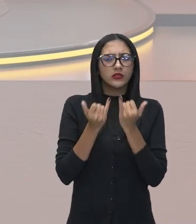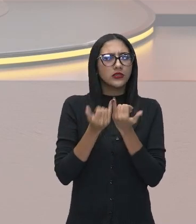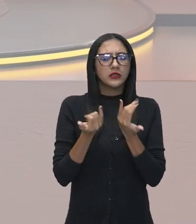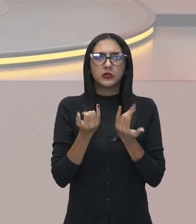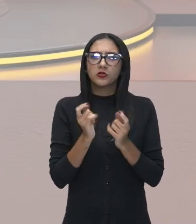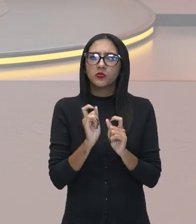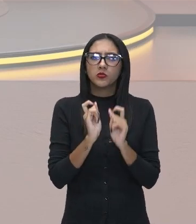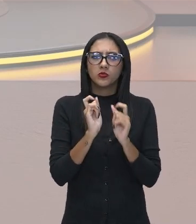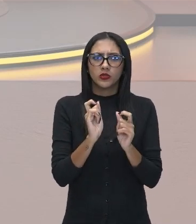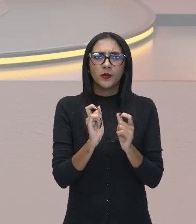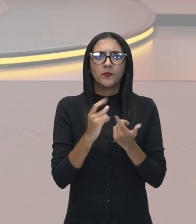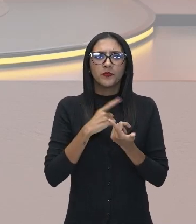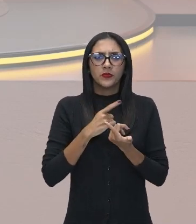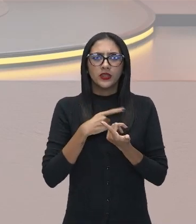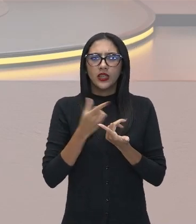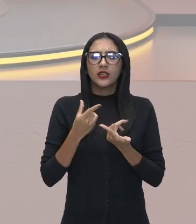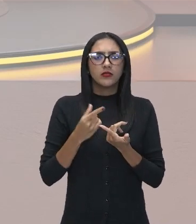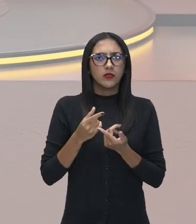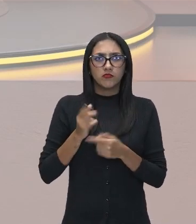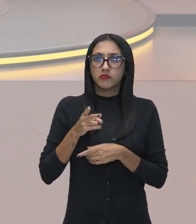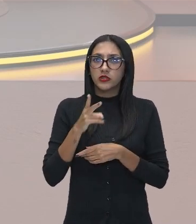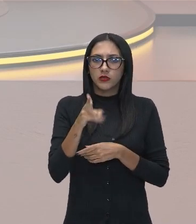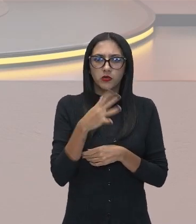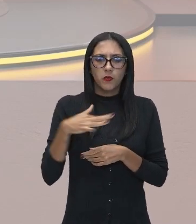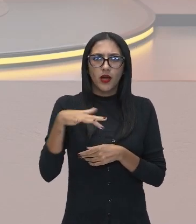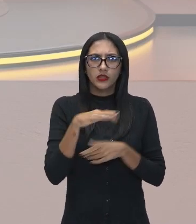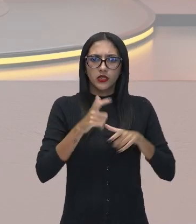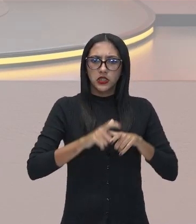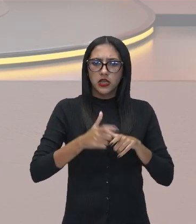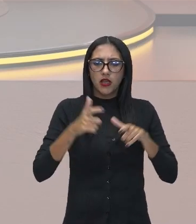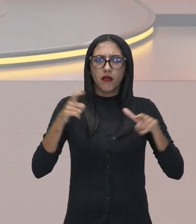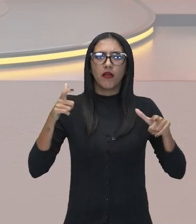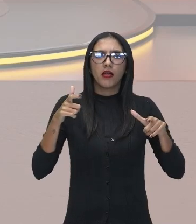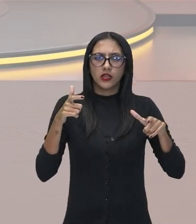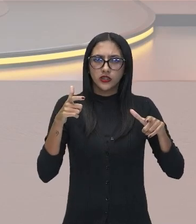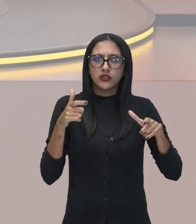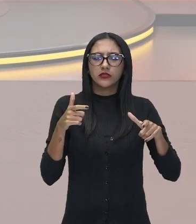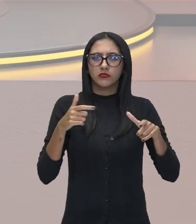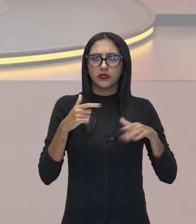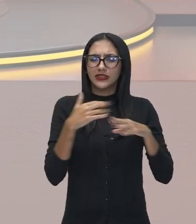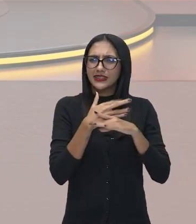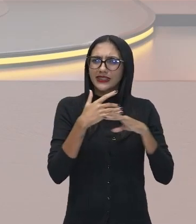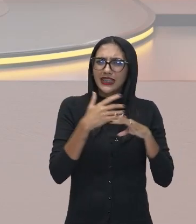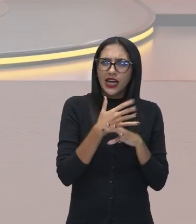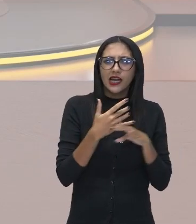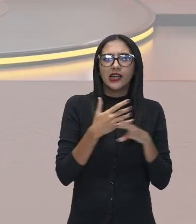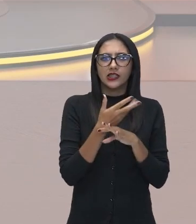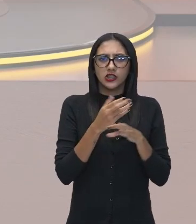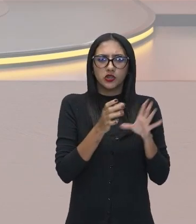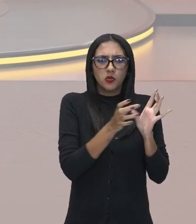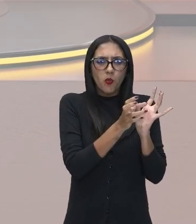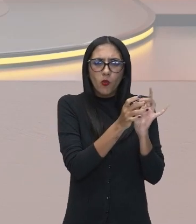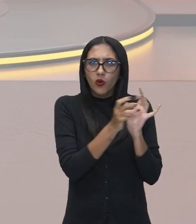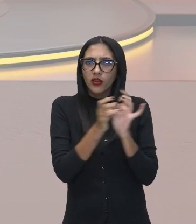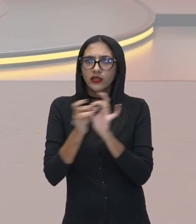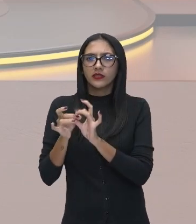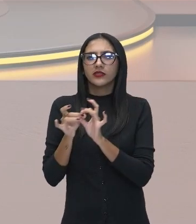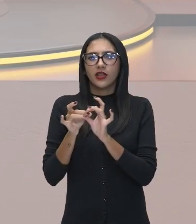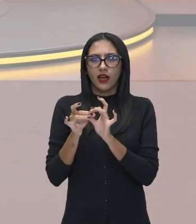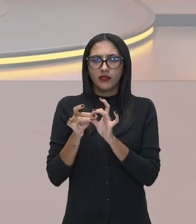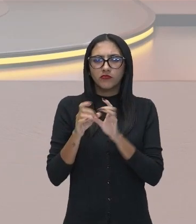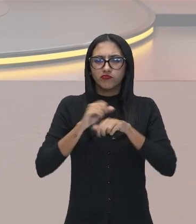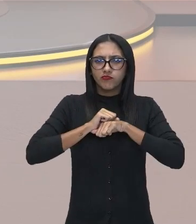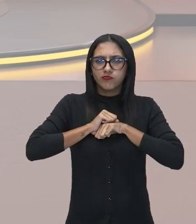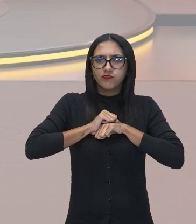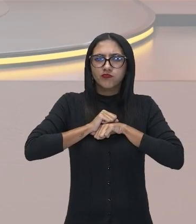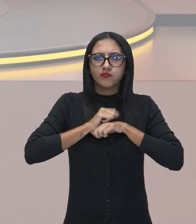que há ali uma continuidade de atividades, não é isso? Então é como se cidades ali fossem se